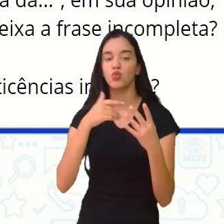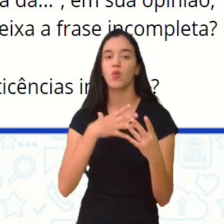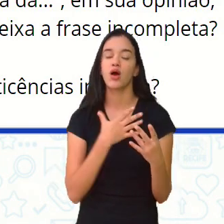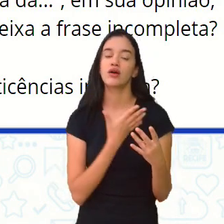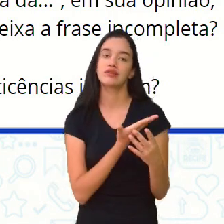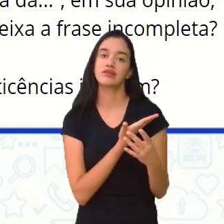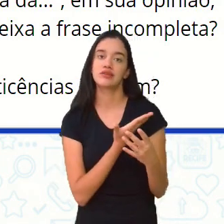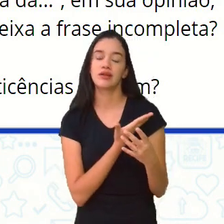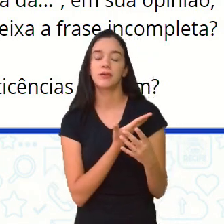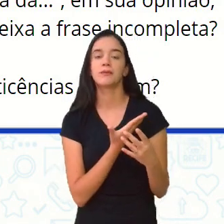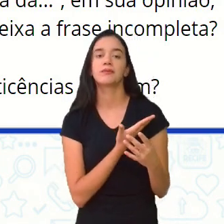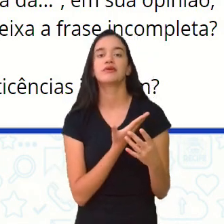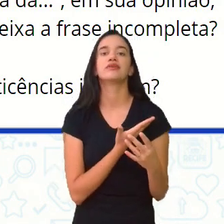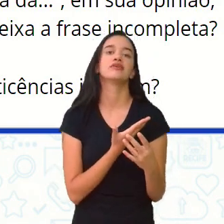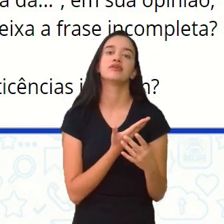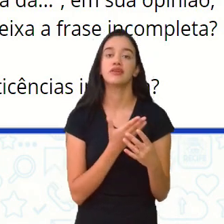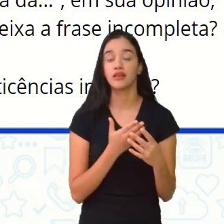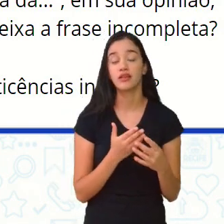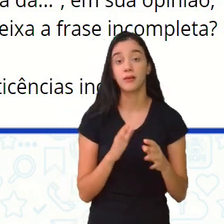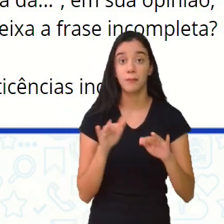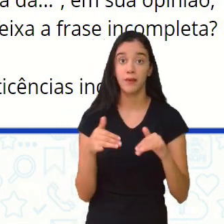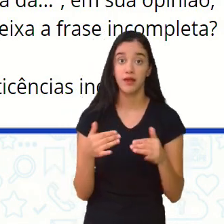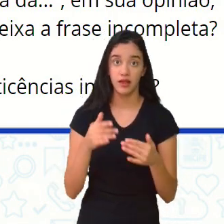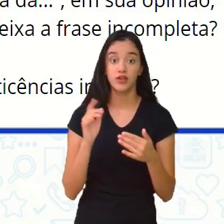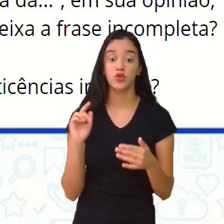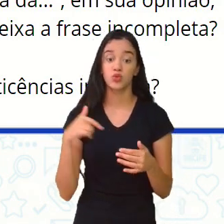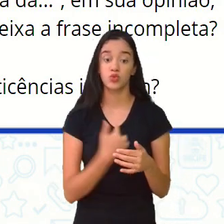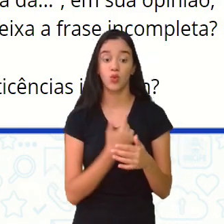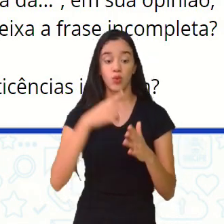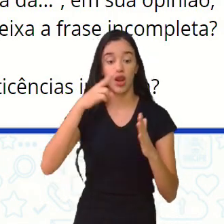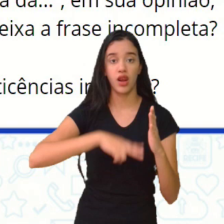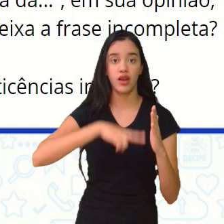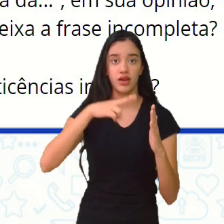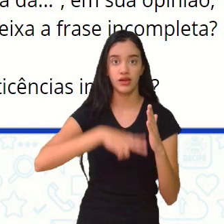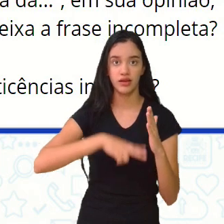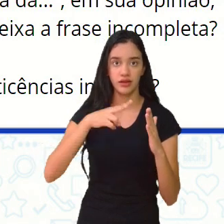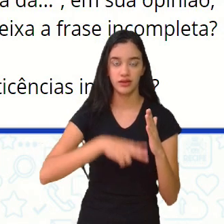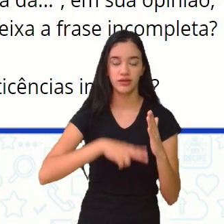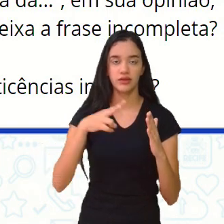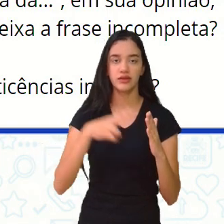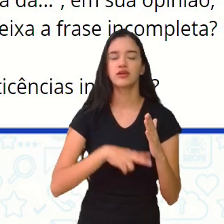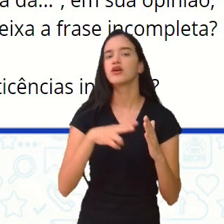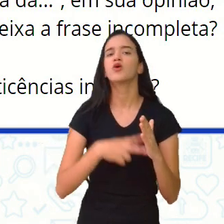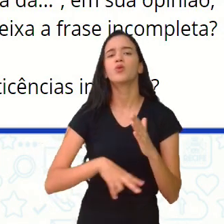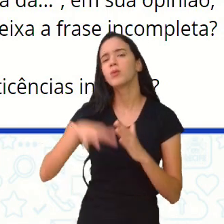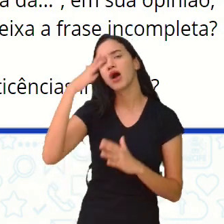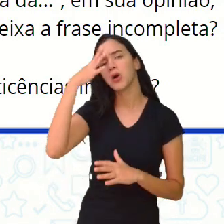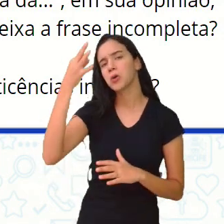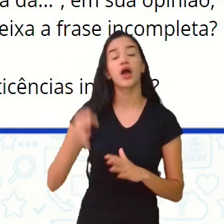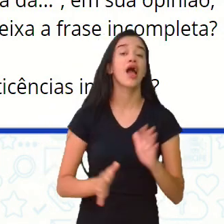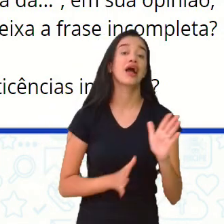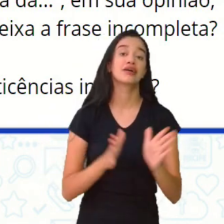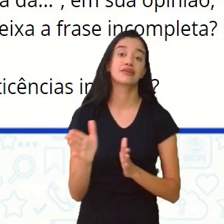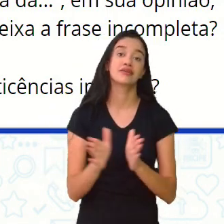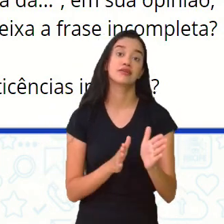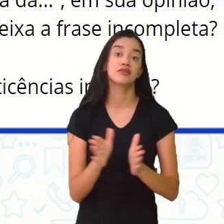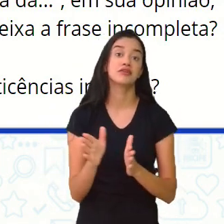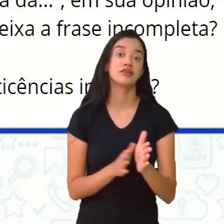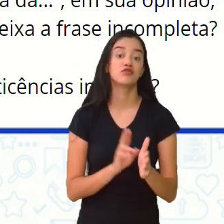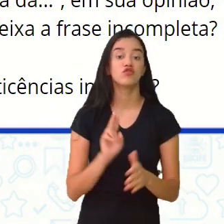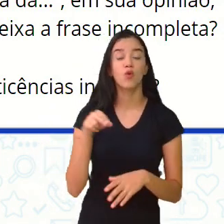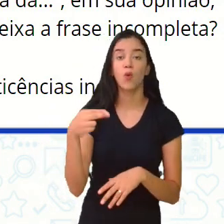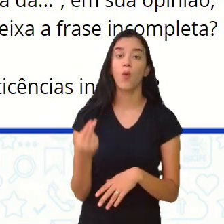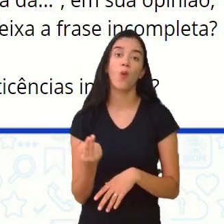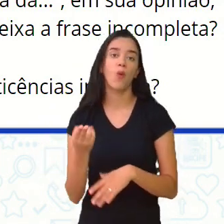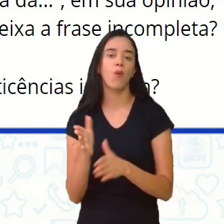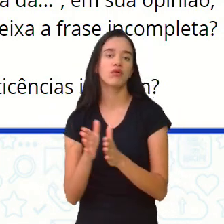falas deixou no leitor, não é? Que somos nós que estamos lendo, uma compreensão acessível ou